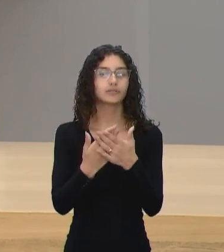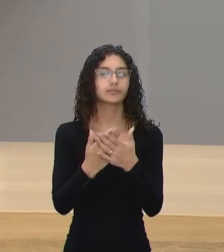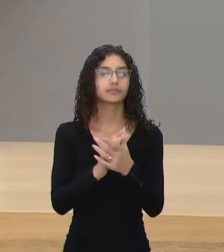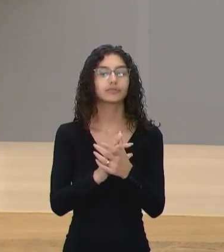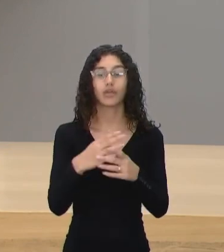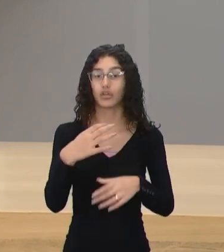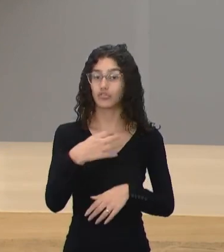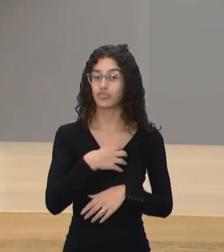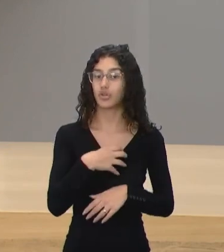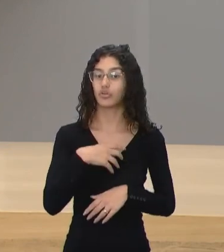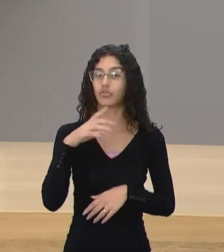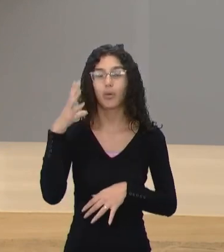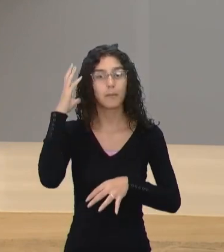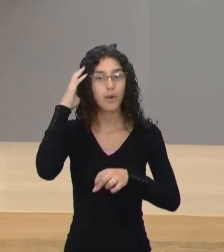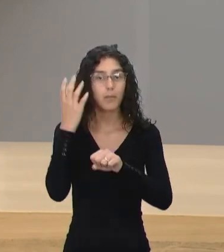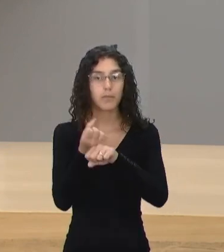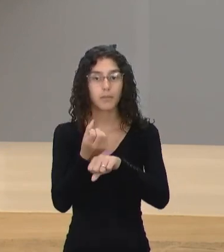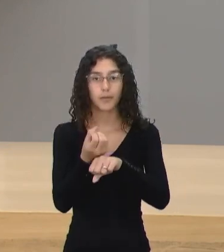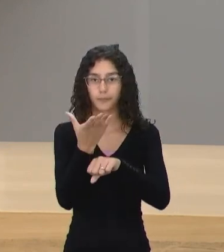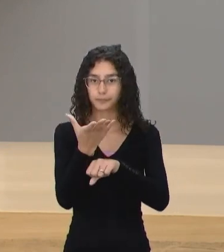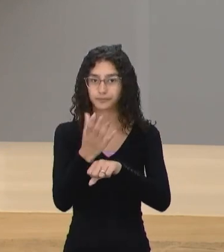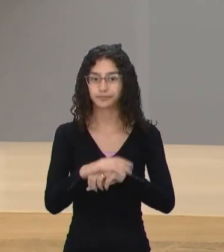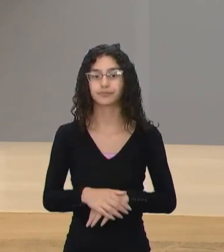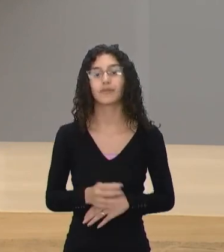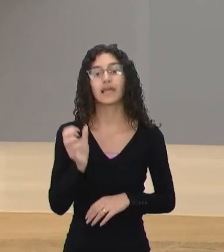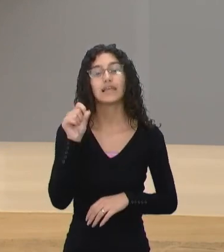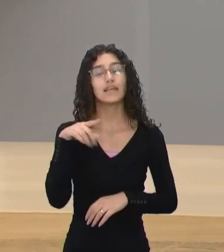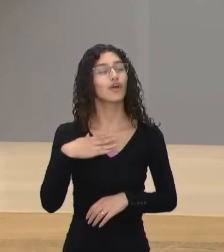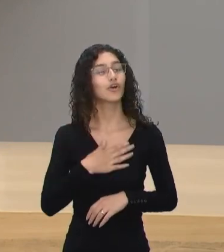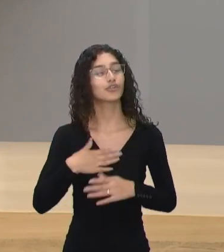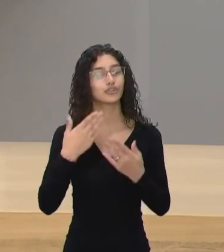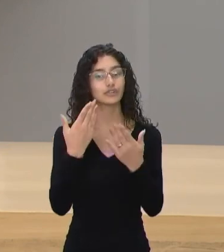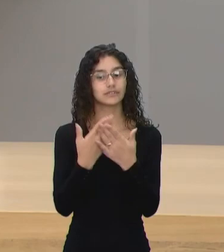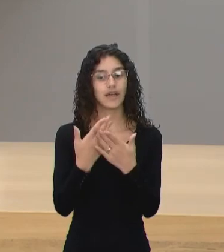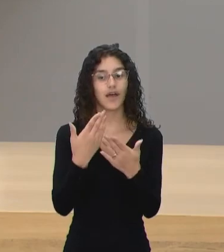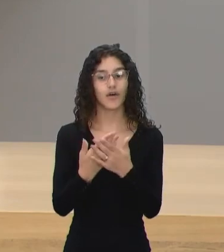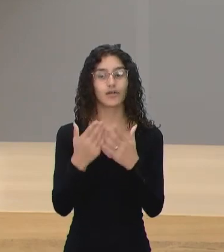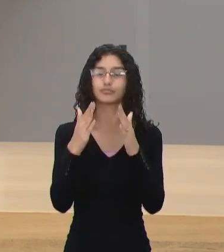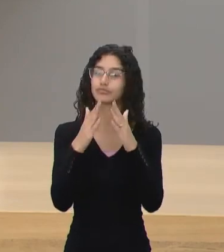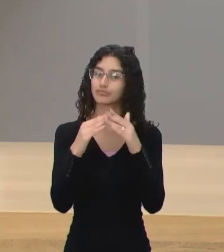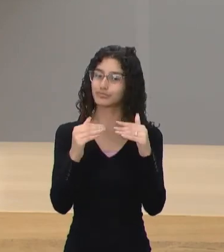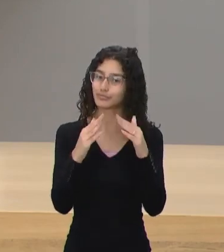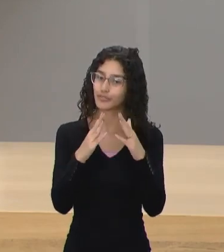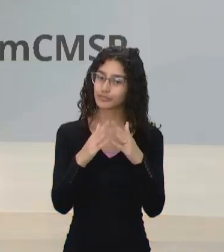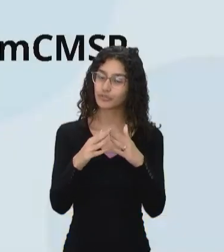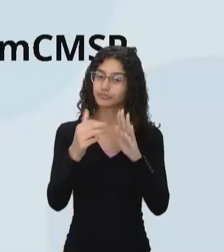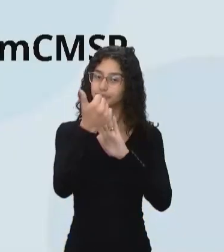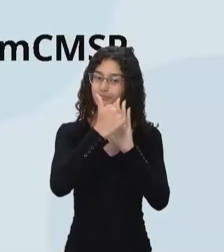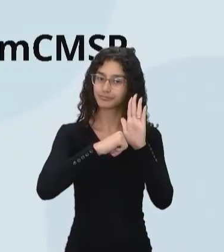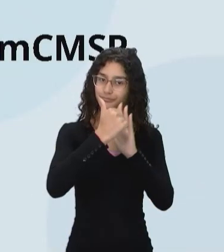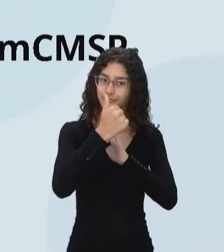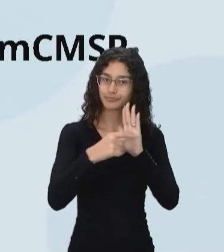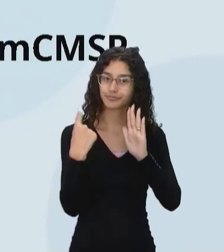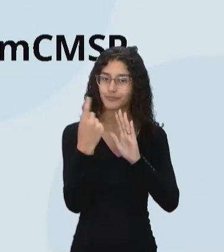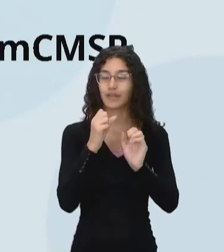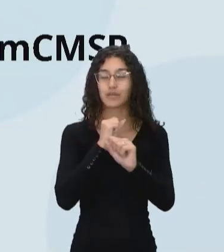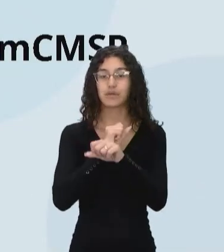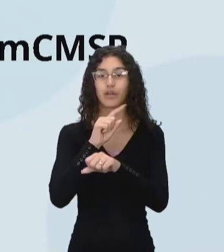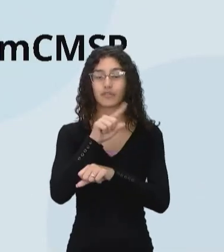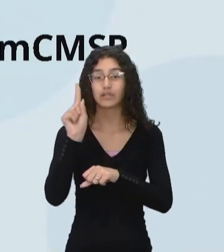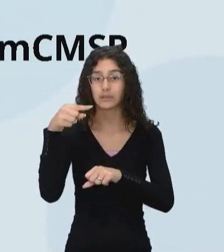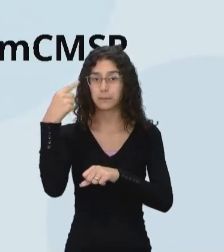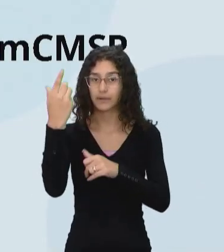formato de podcast. Se você gostou da nossa aula, por favor, não deixe de avaliar. Eu espero